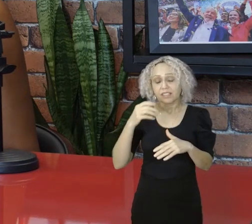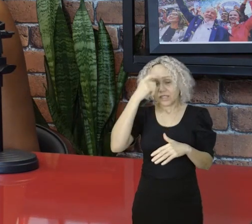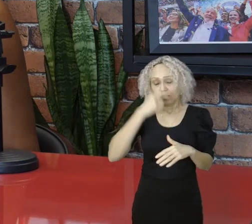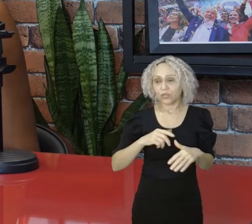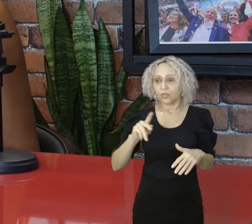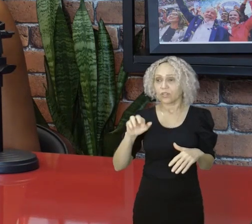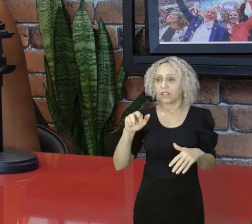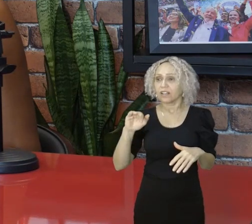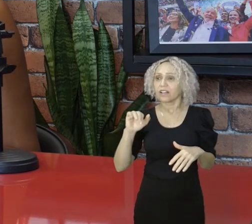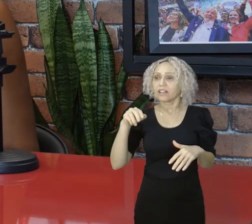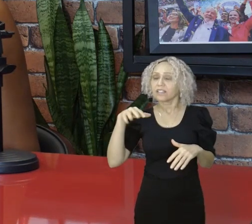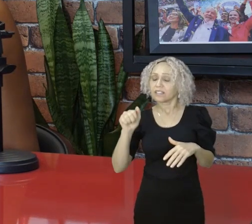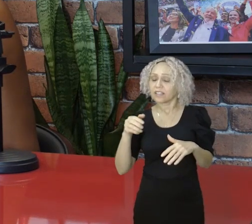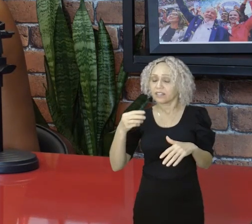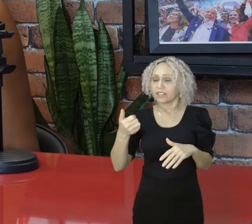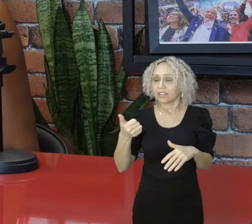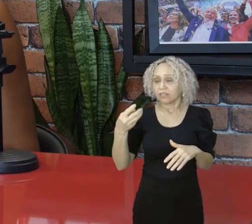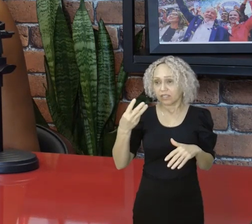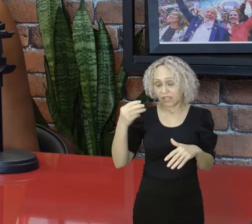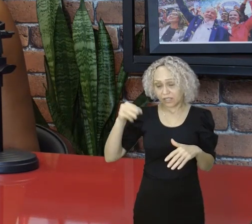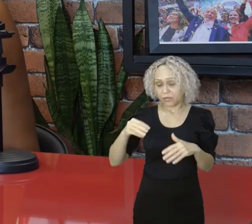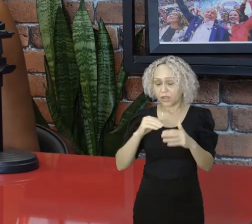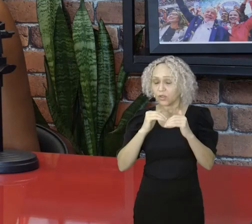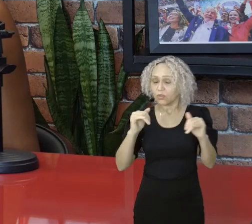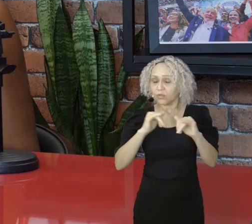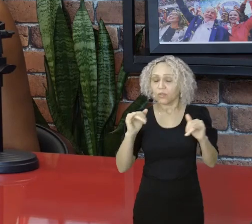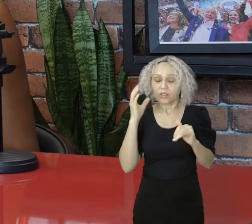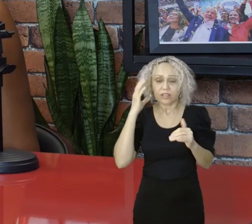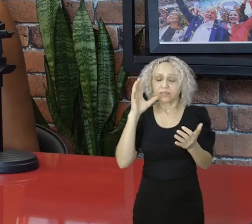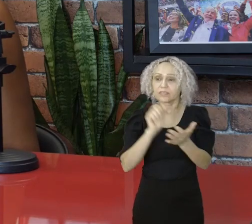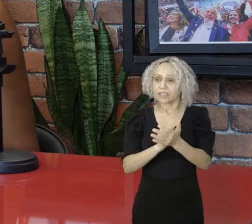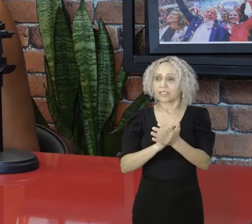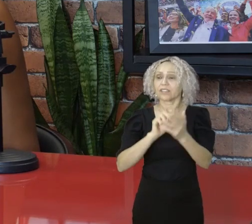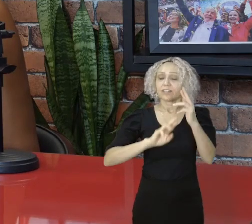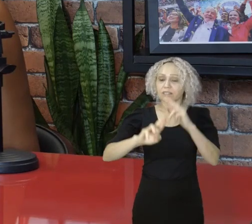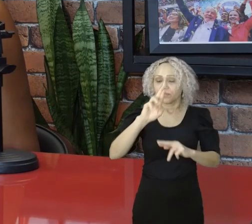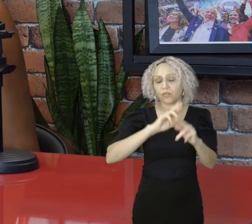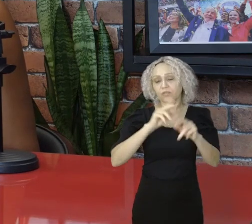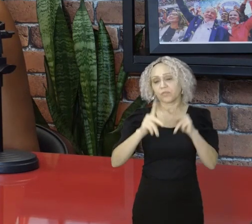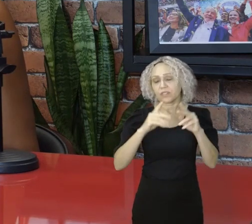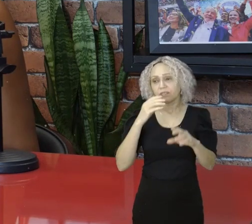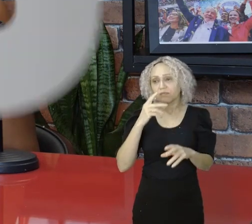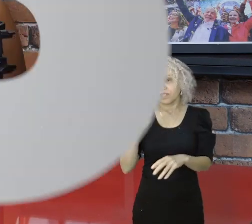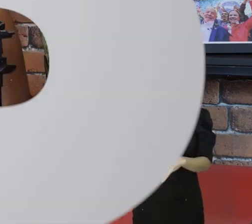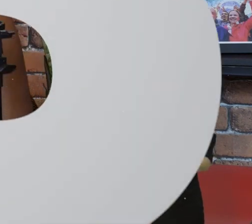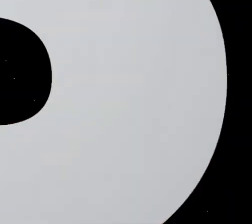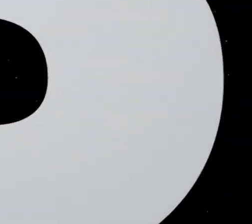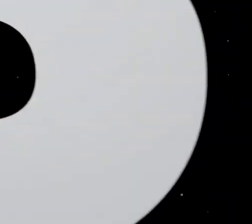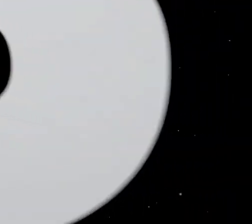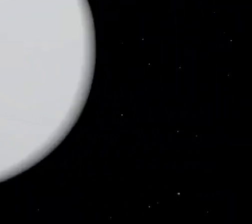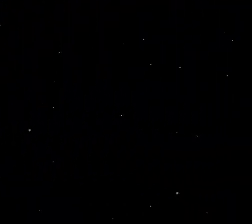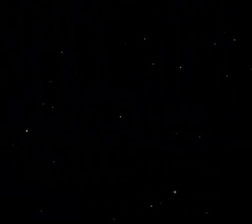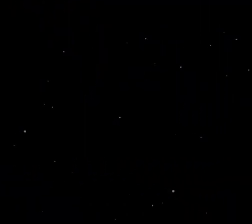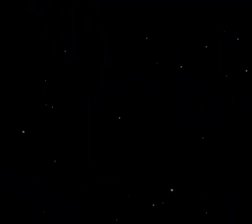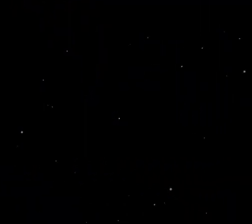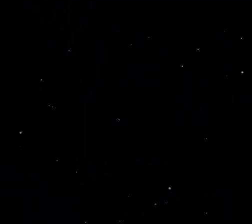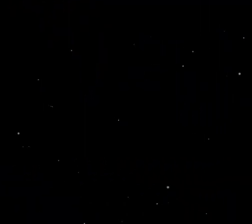esse é o 13 Minutos, seu podcast semanal de notícias da Rede Povo de Comunicação do PT.